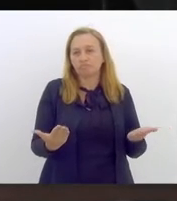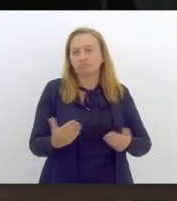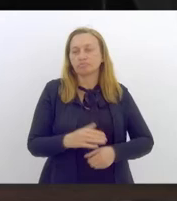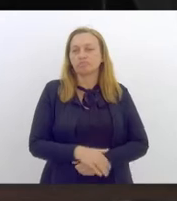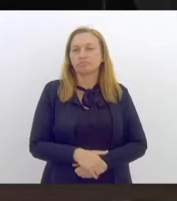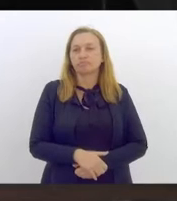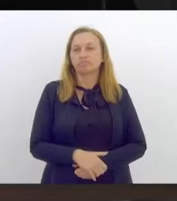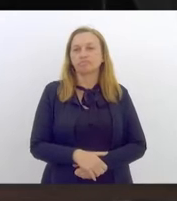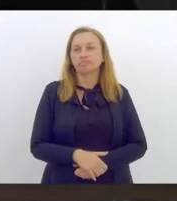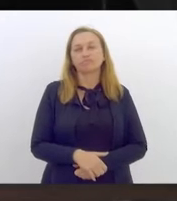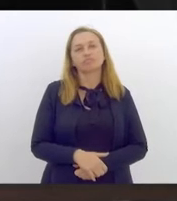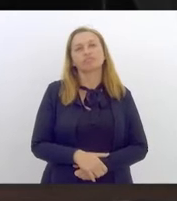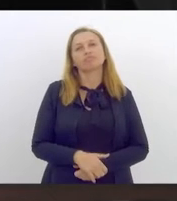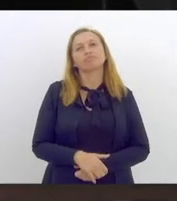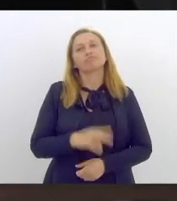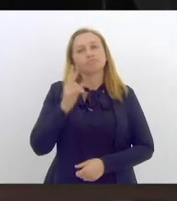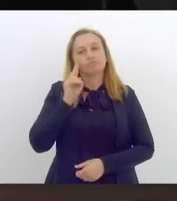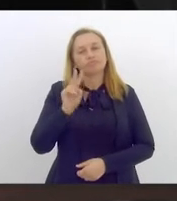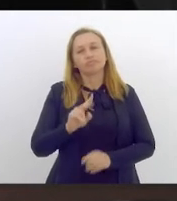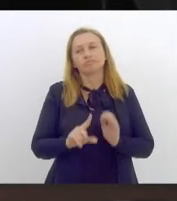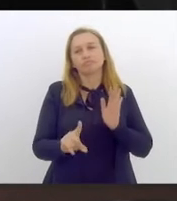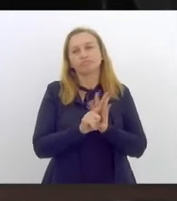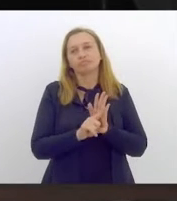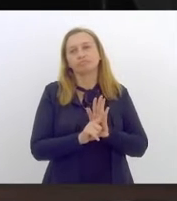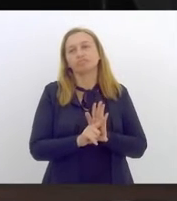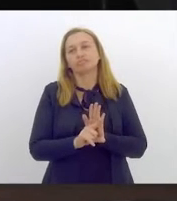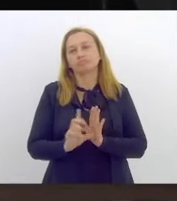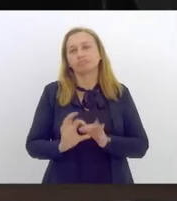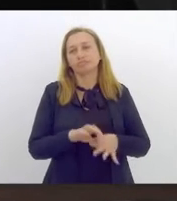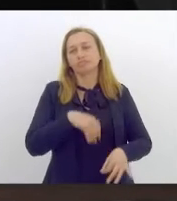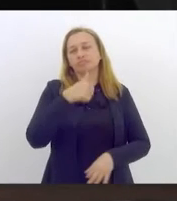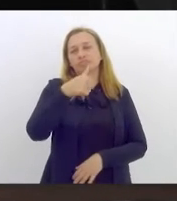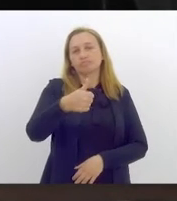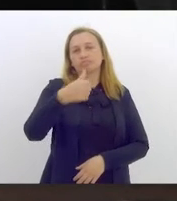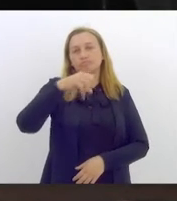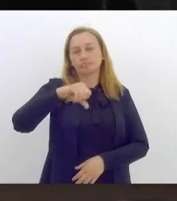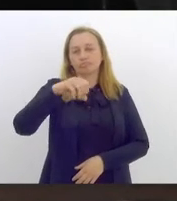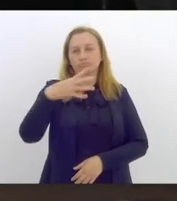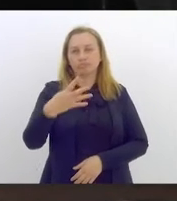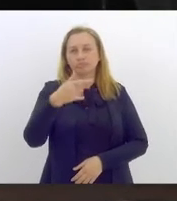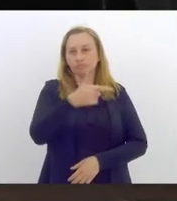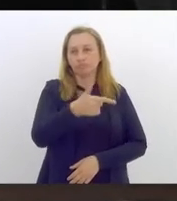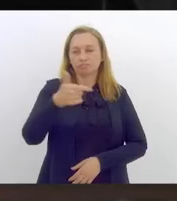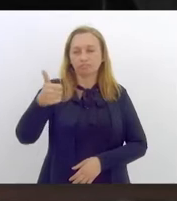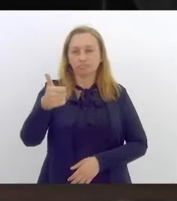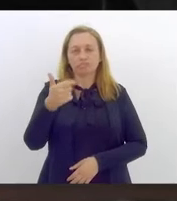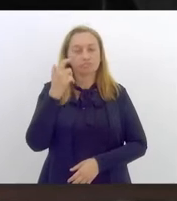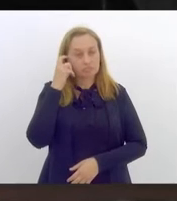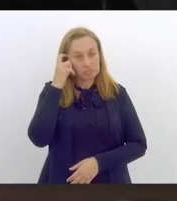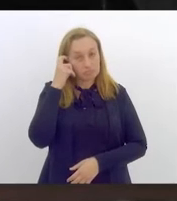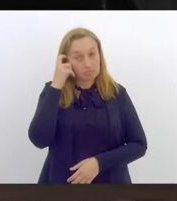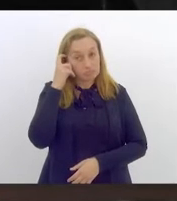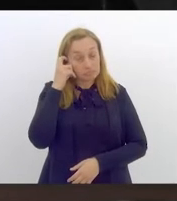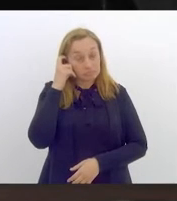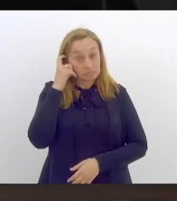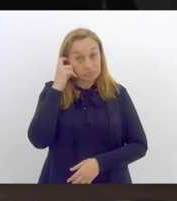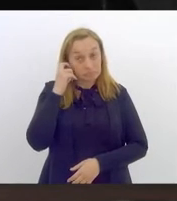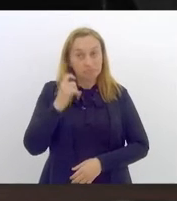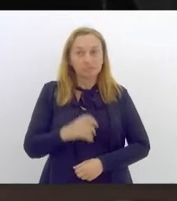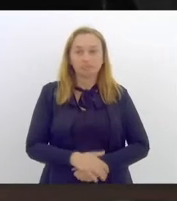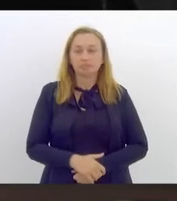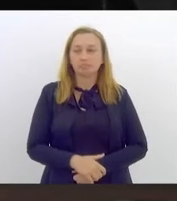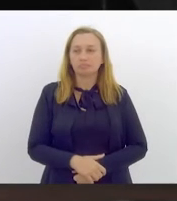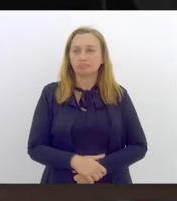foi previsto na Lei Complementar 194 de 2022, que estabelece,